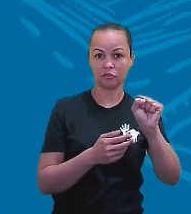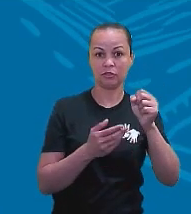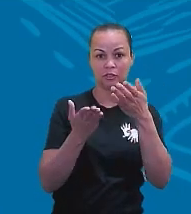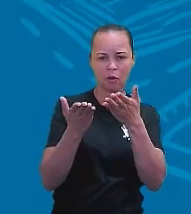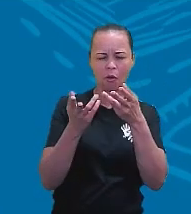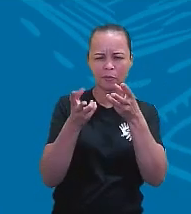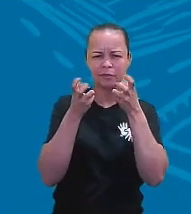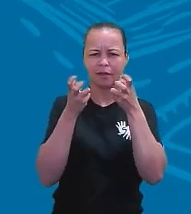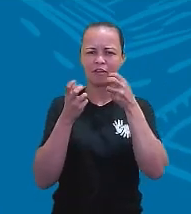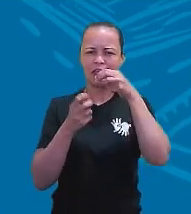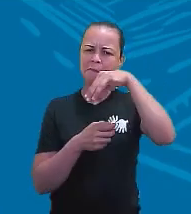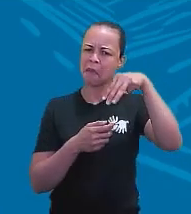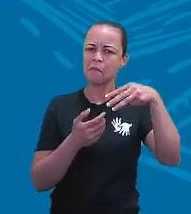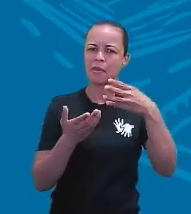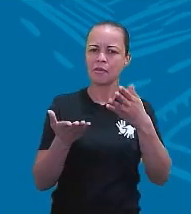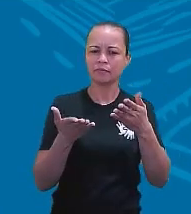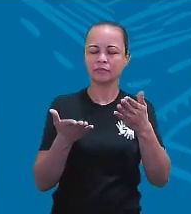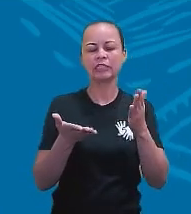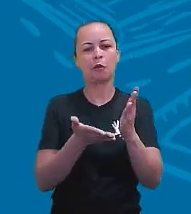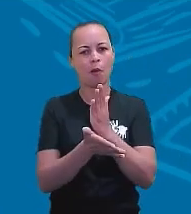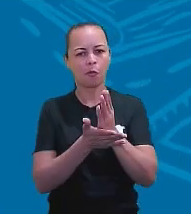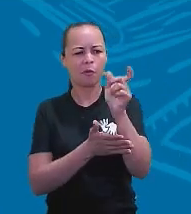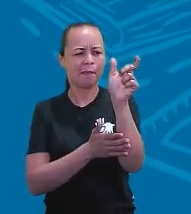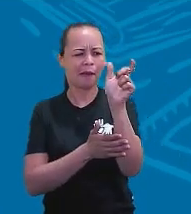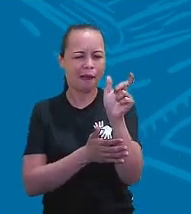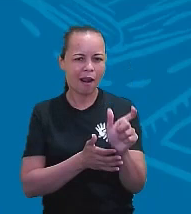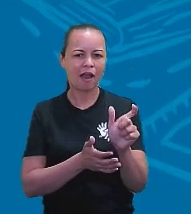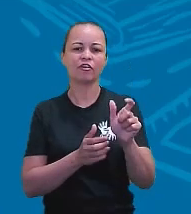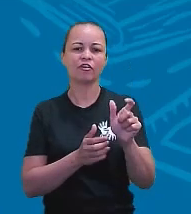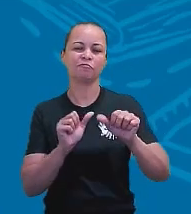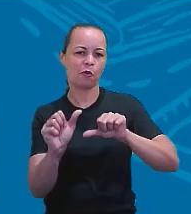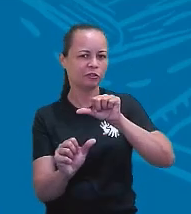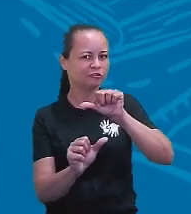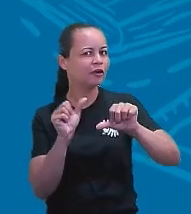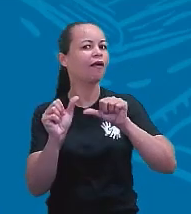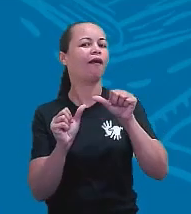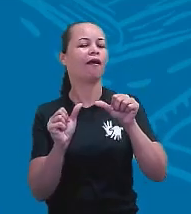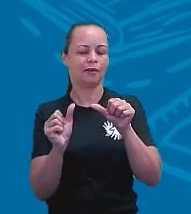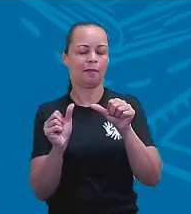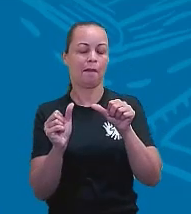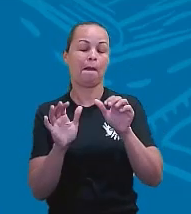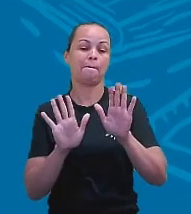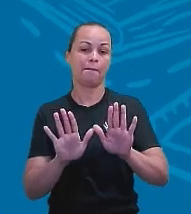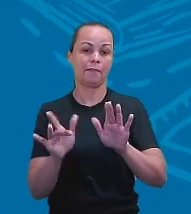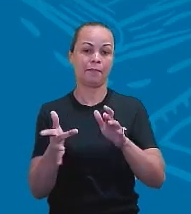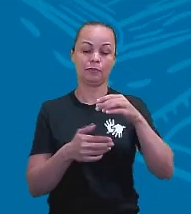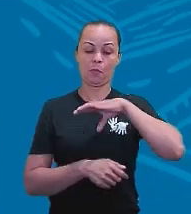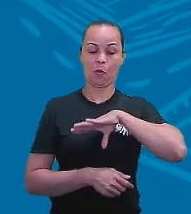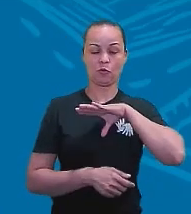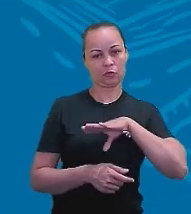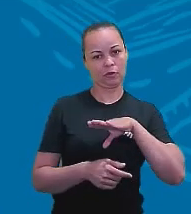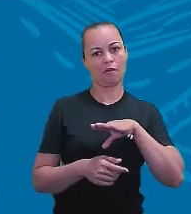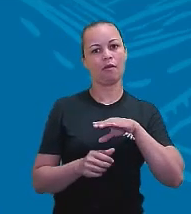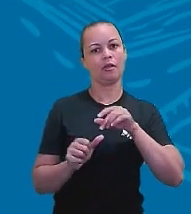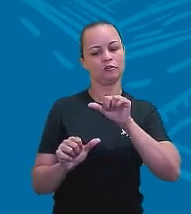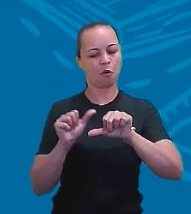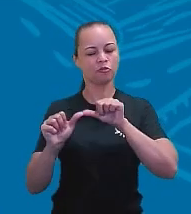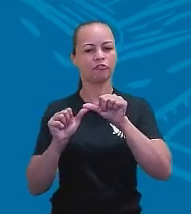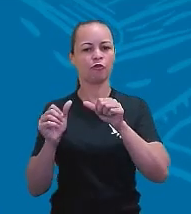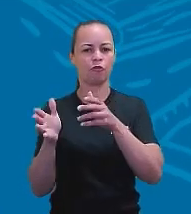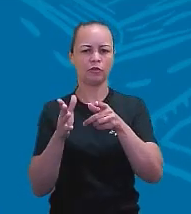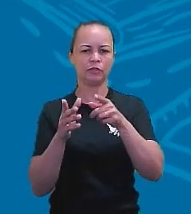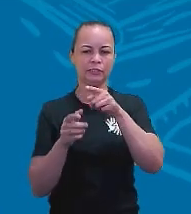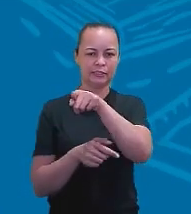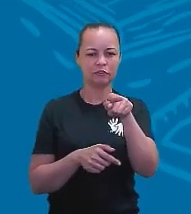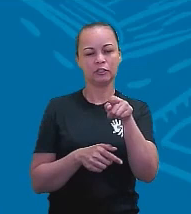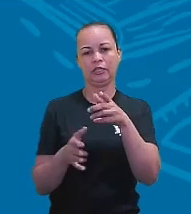interessante. Algumas palavras, gente, elas foram modificadas. Então, nas aulas de língua portuguesa, se vocês ainda não